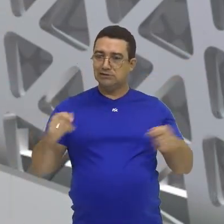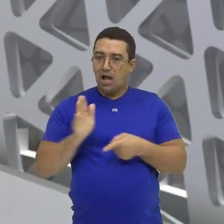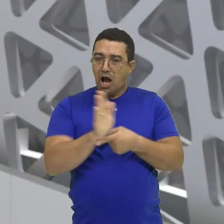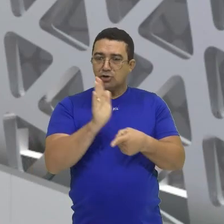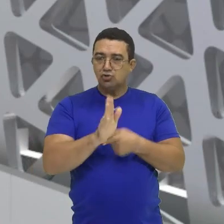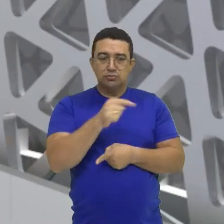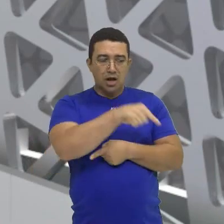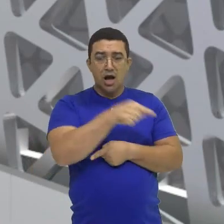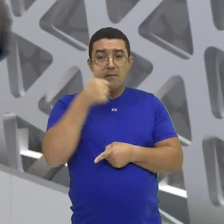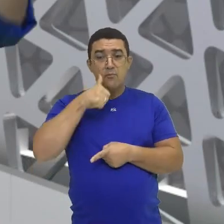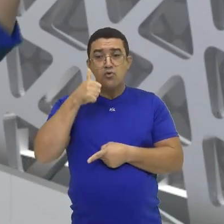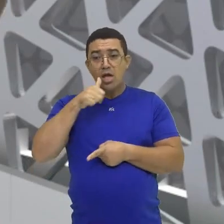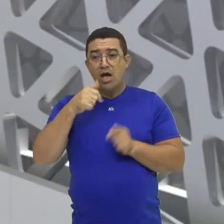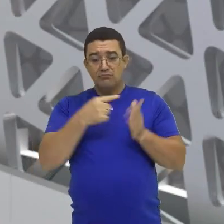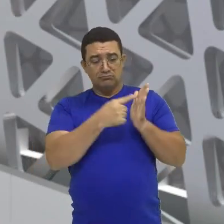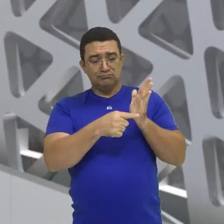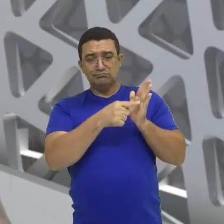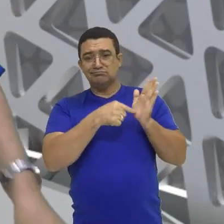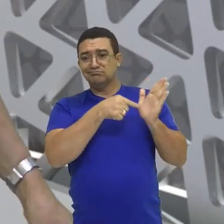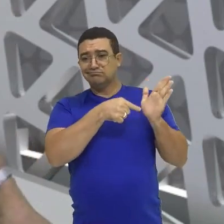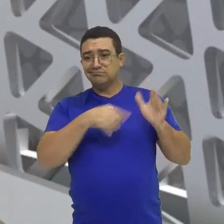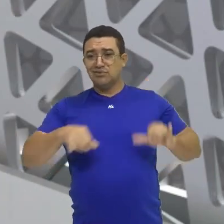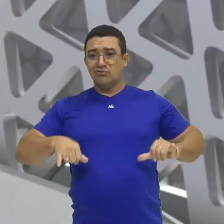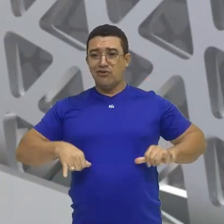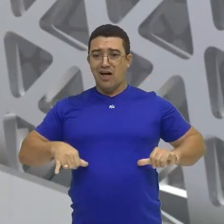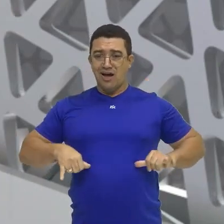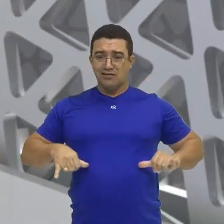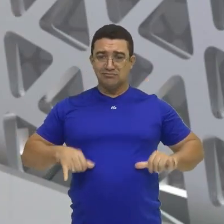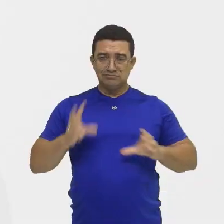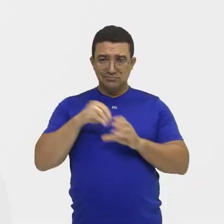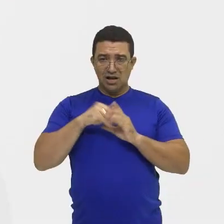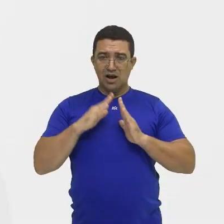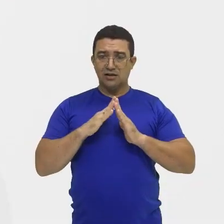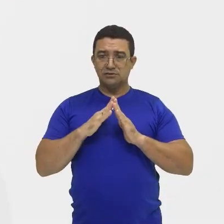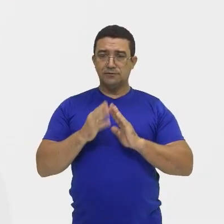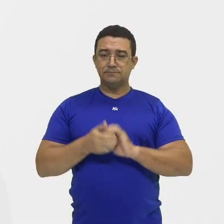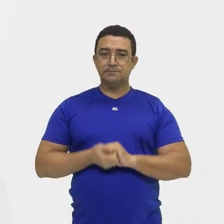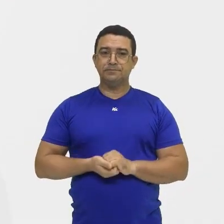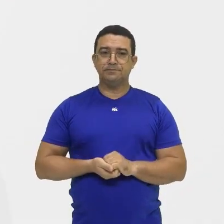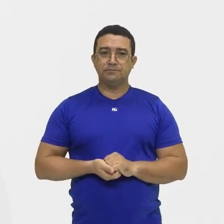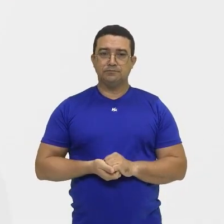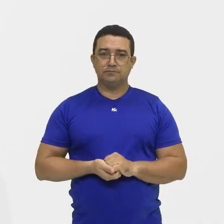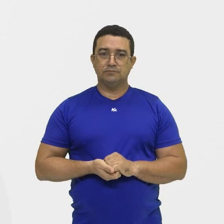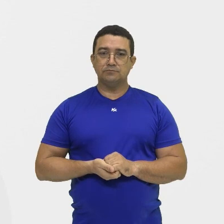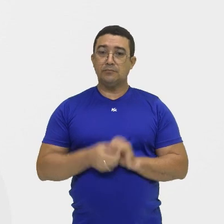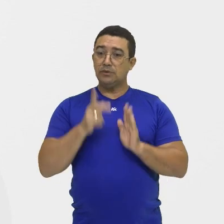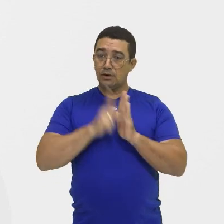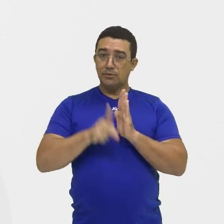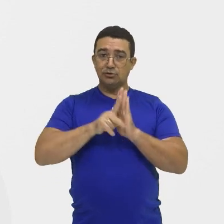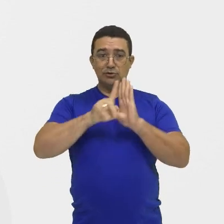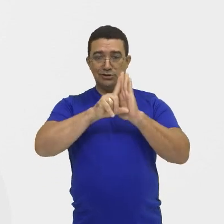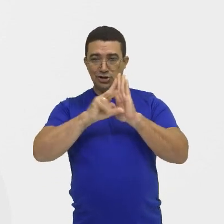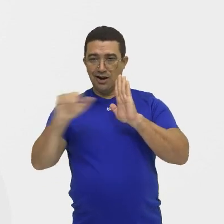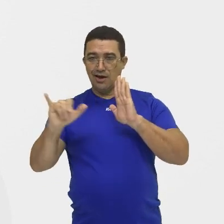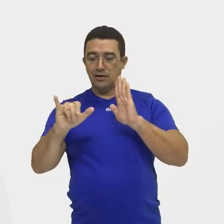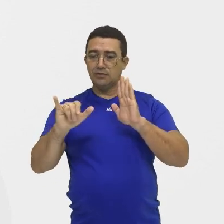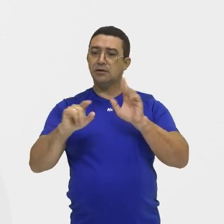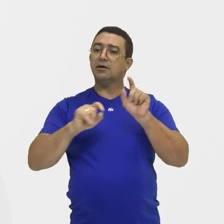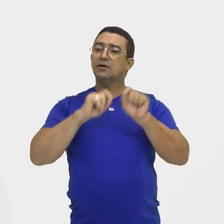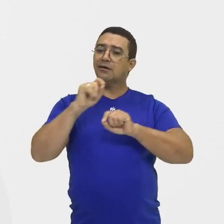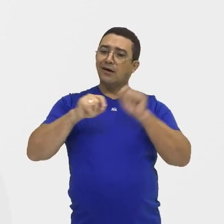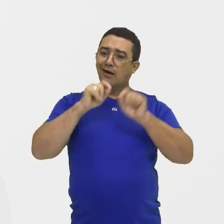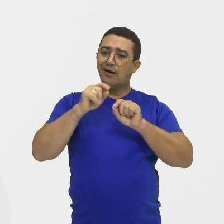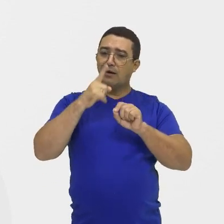é protagonista da história e você é para agir no mundo. Seguindo, vamos ver esse projeto de lei aí, que vai definir esse programa de